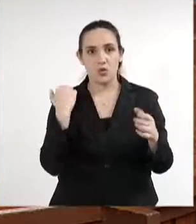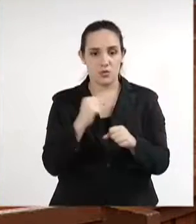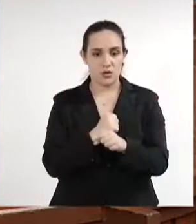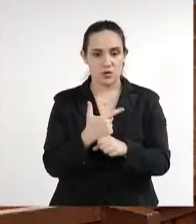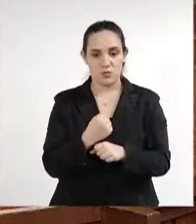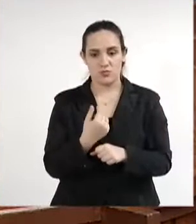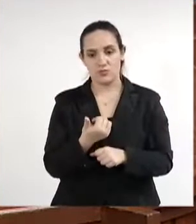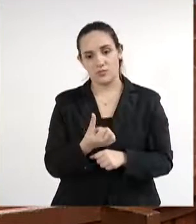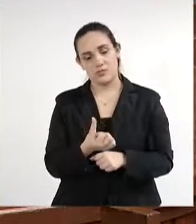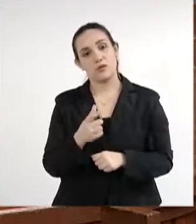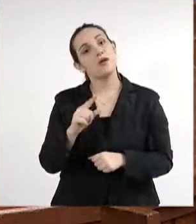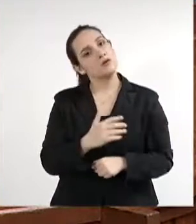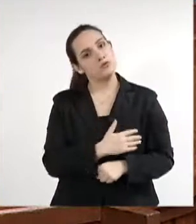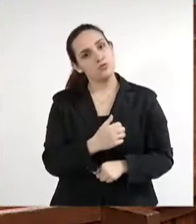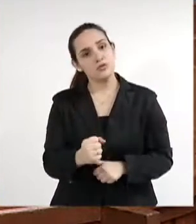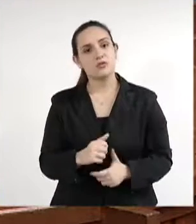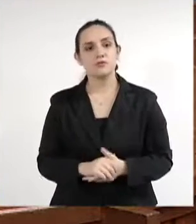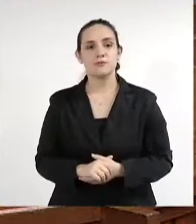2016.